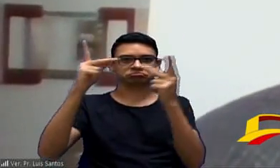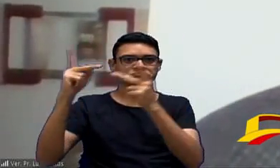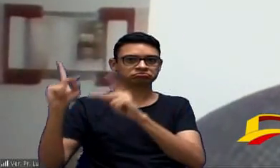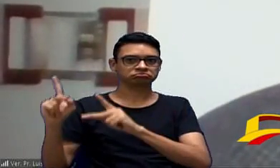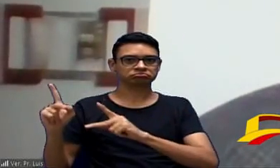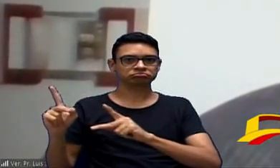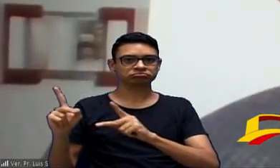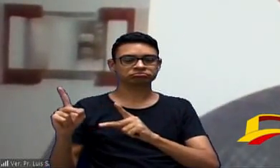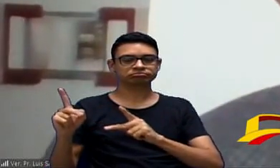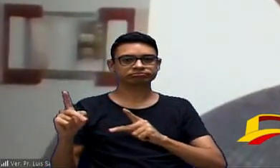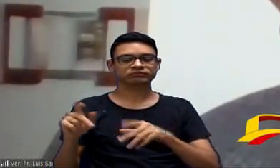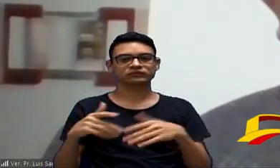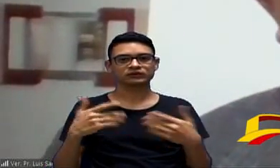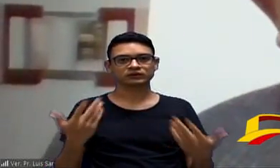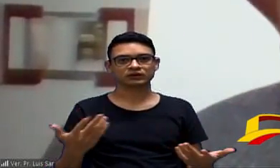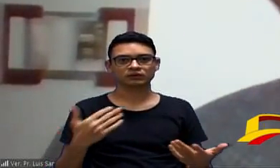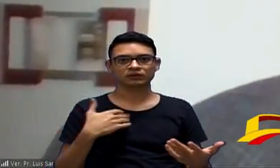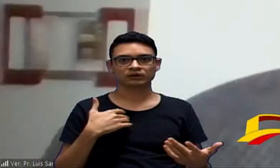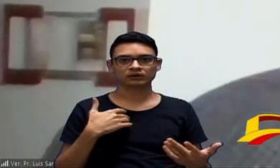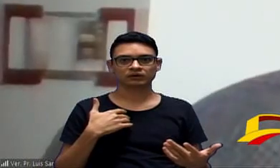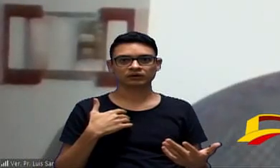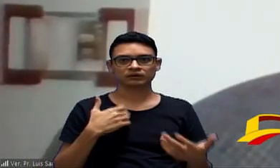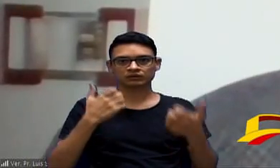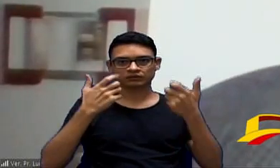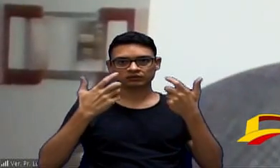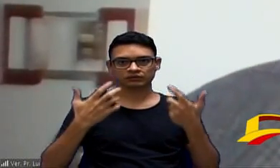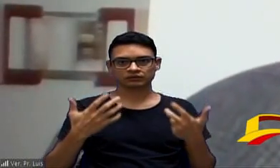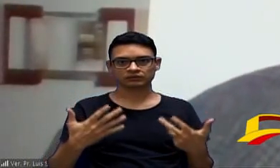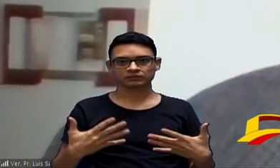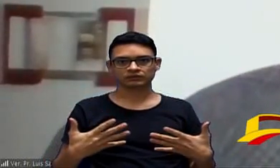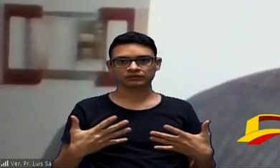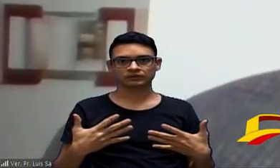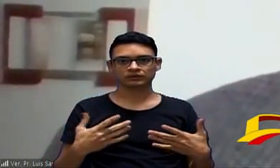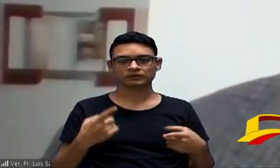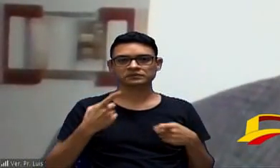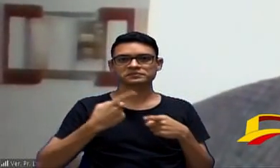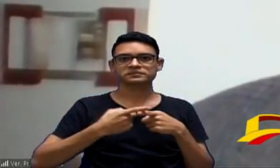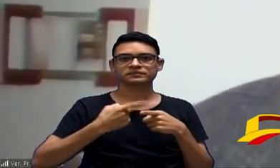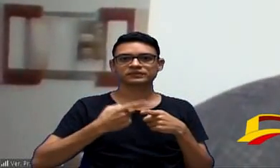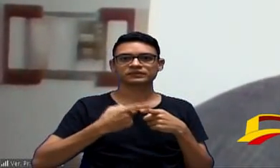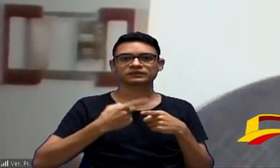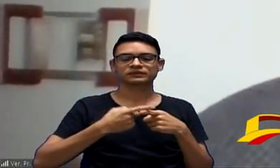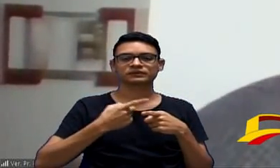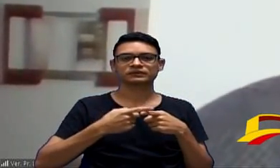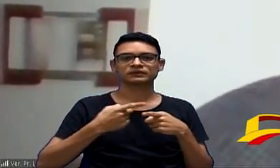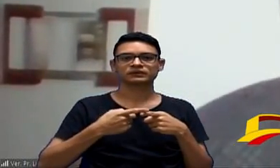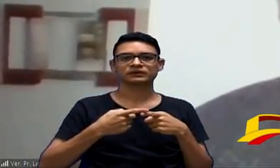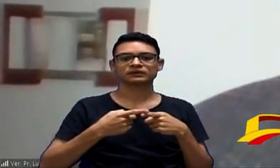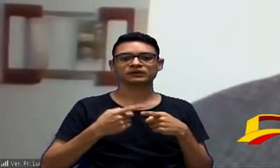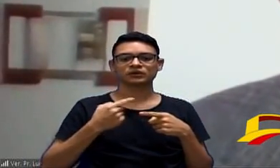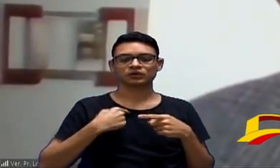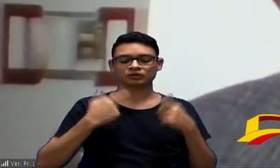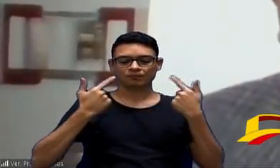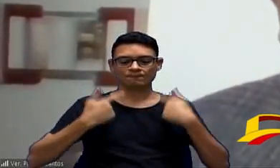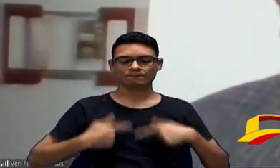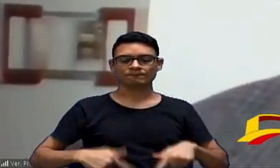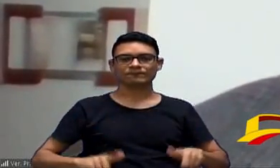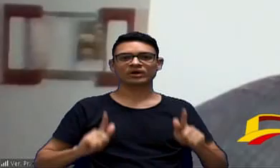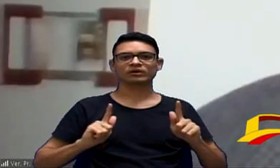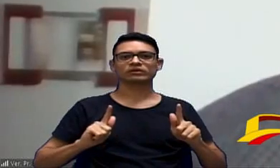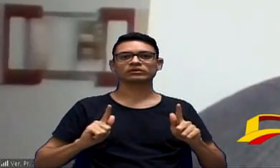Então, o que eu quero, isso eu faço porque faço com isenção, não participo de